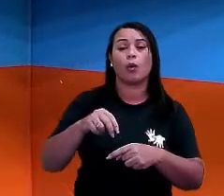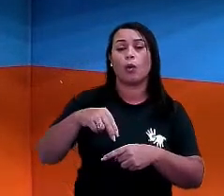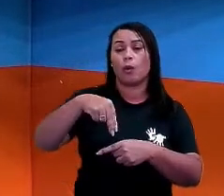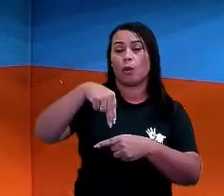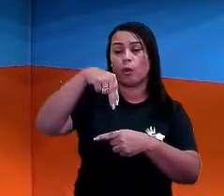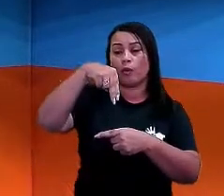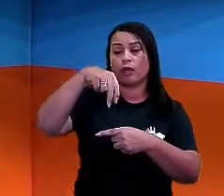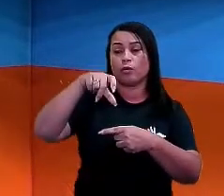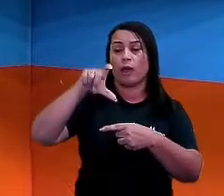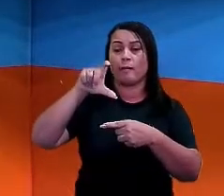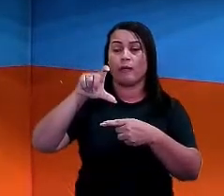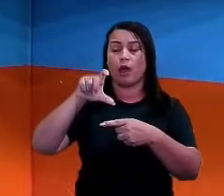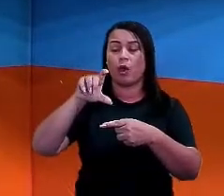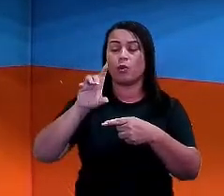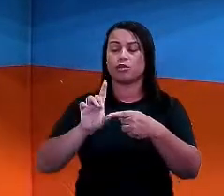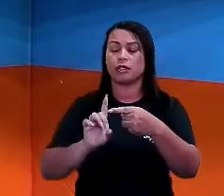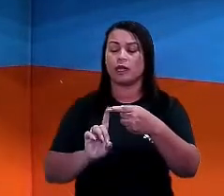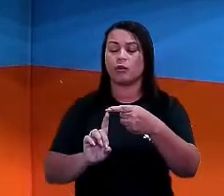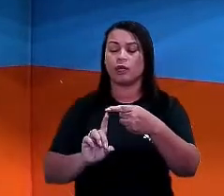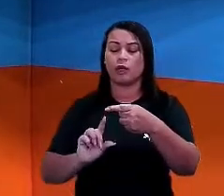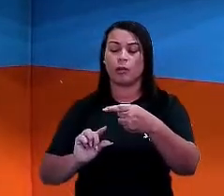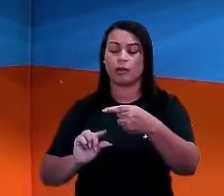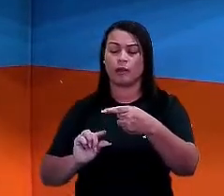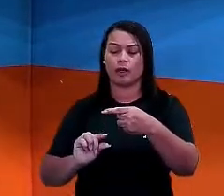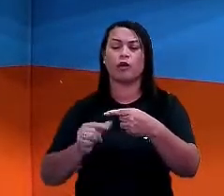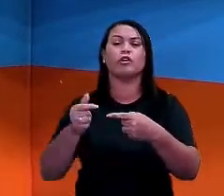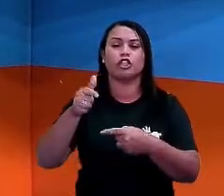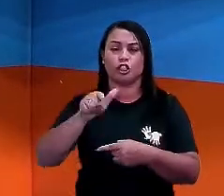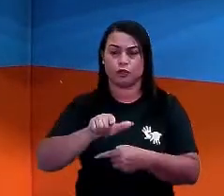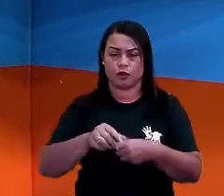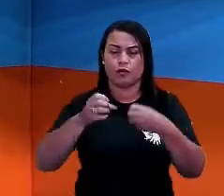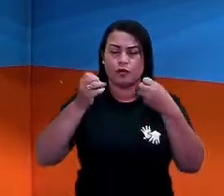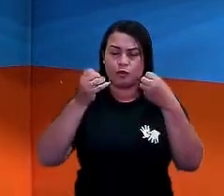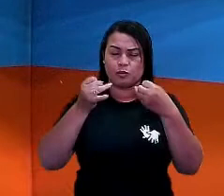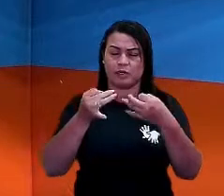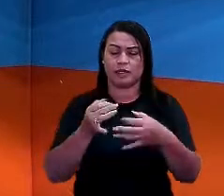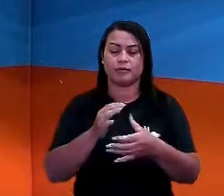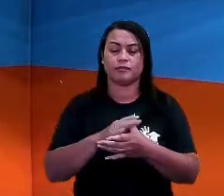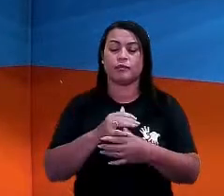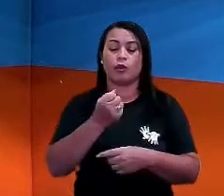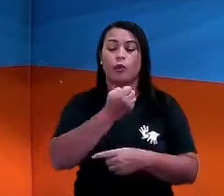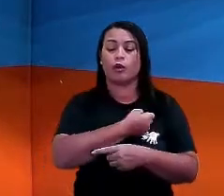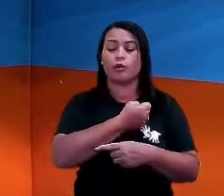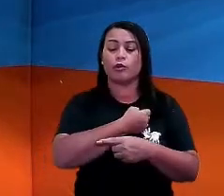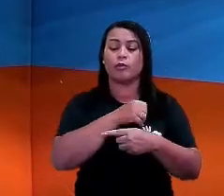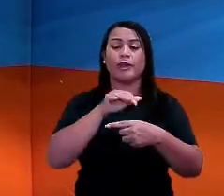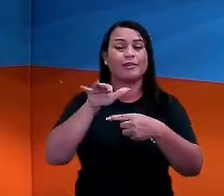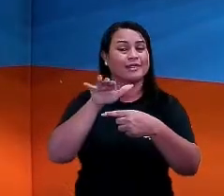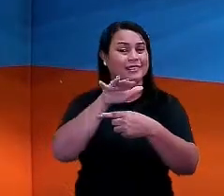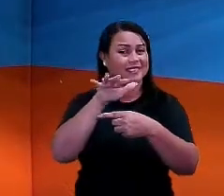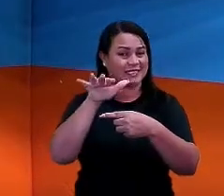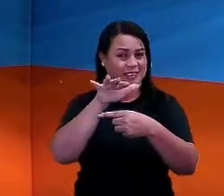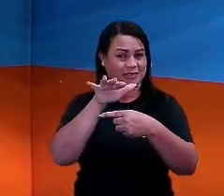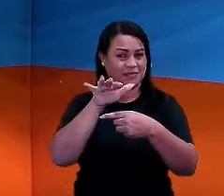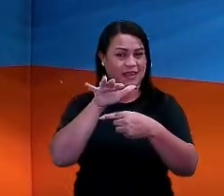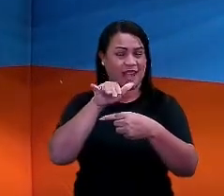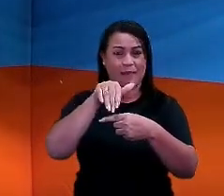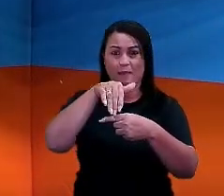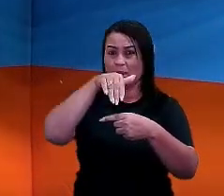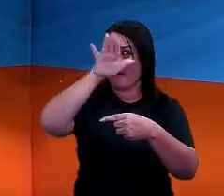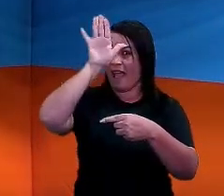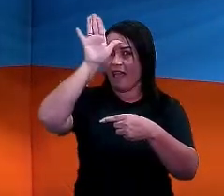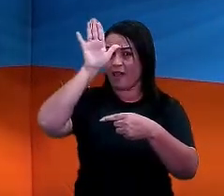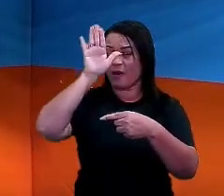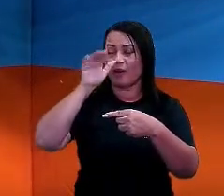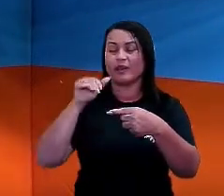denominador. Como assim, professora? Vou falar de uma forma bem popular. Quando o número de cima é maior do